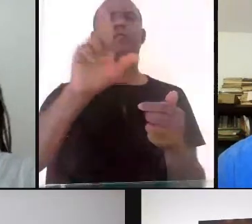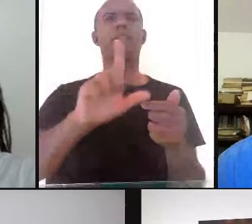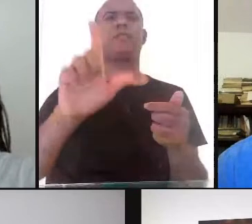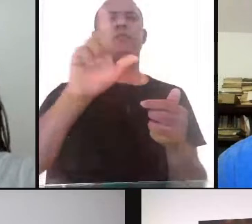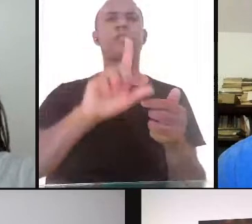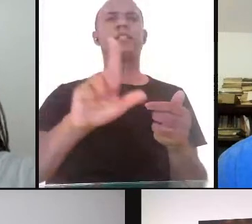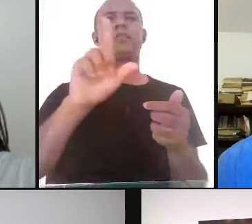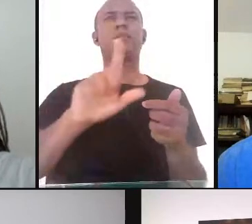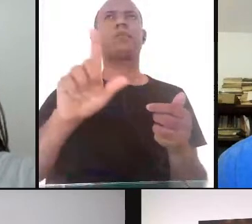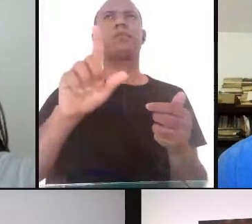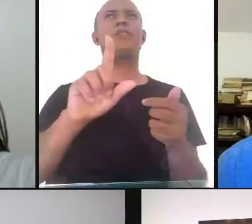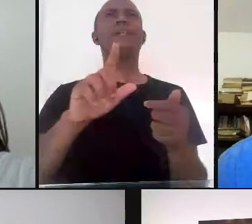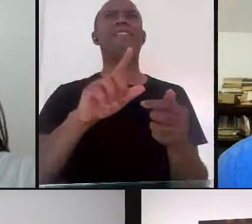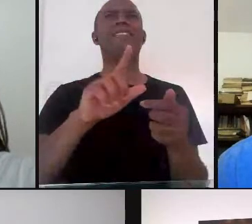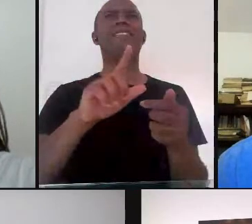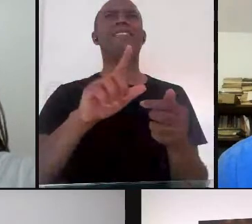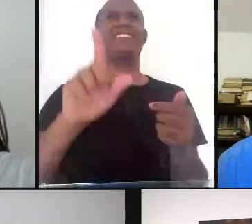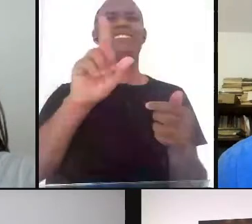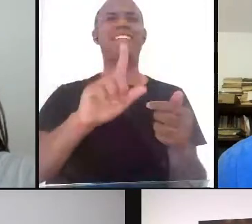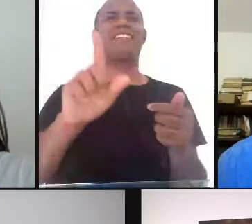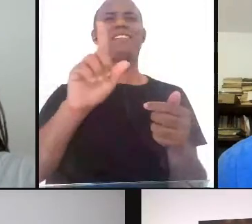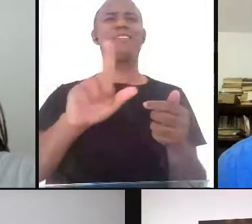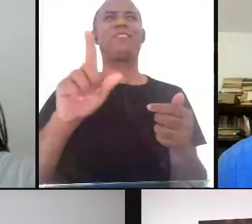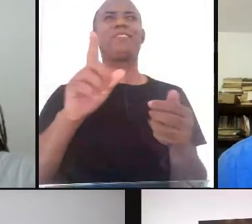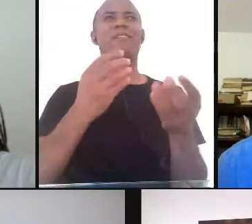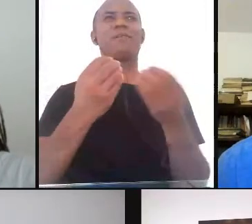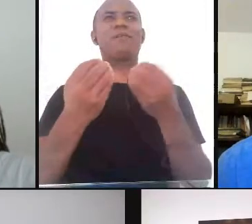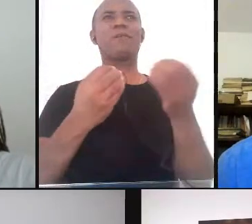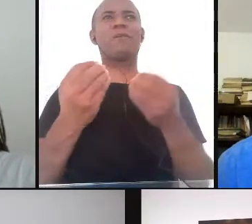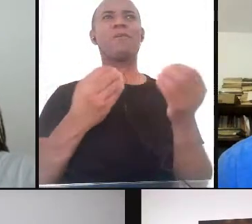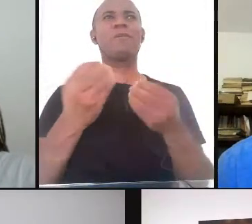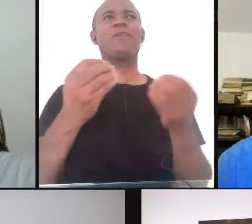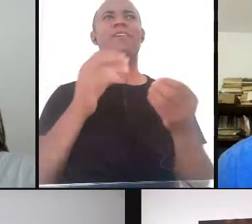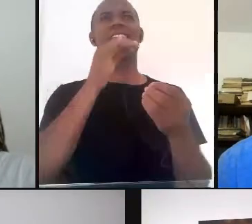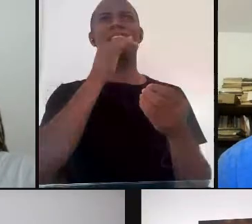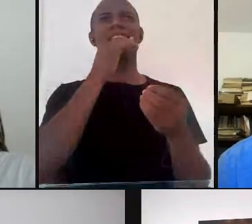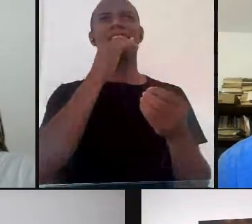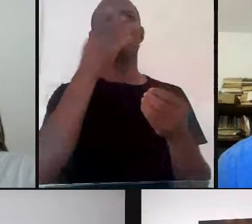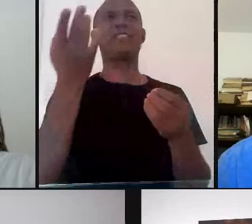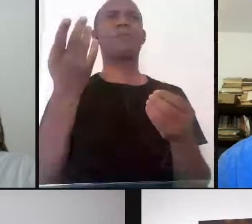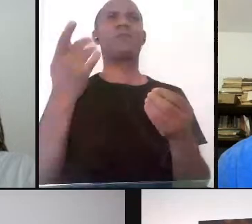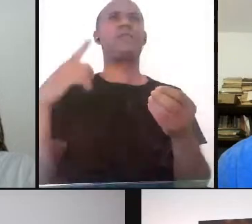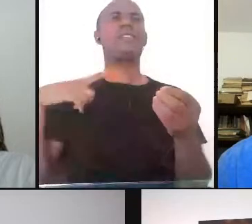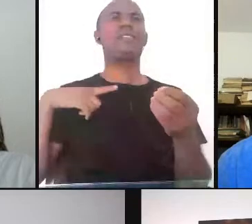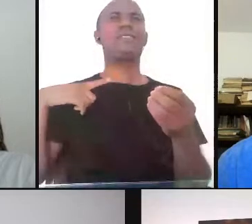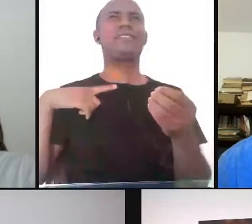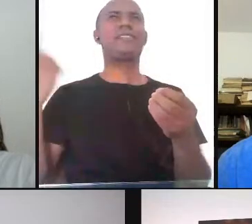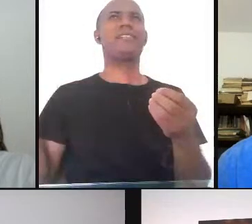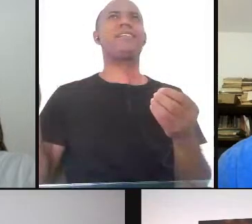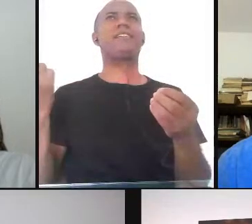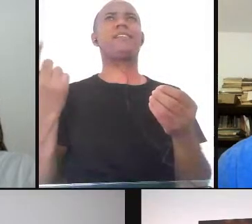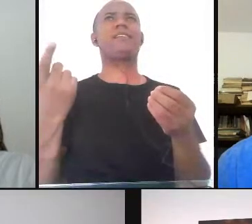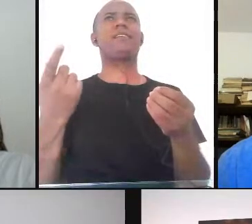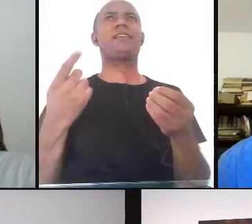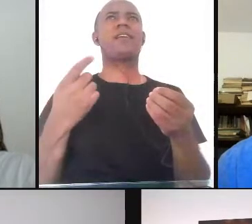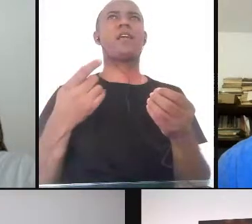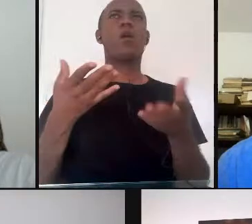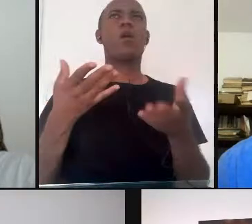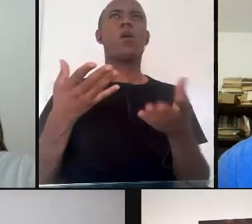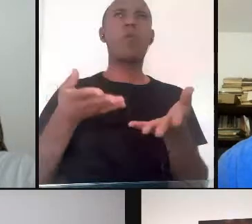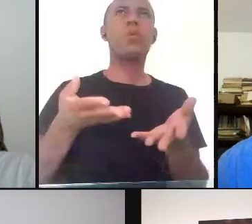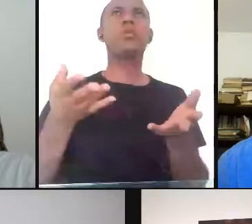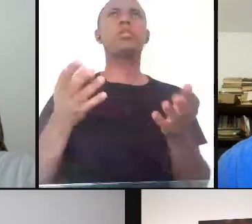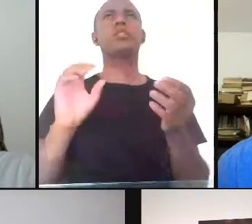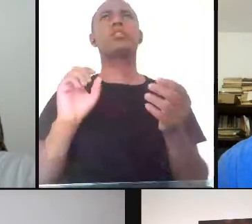existe, Eliana. Mas tudo bem. Provavelmente, se Craveirinha tivesse escrito neste período, o verso já não teria sido